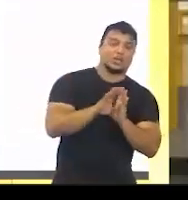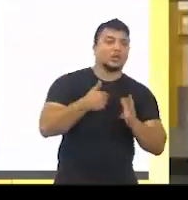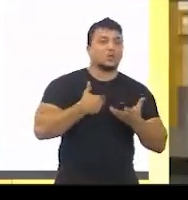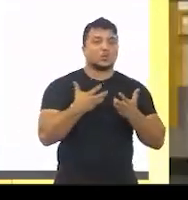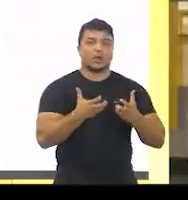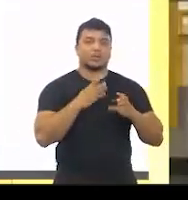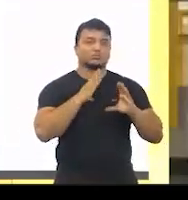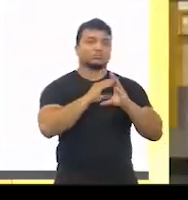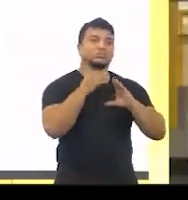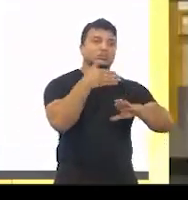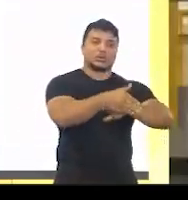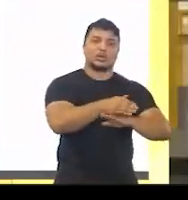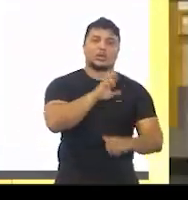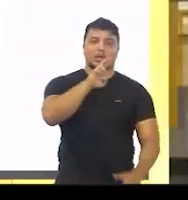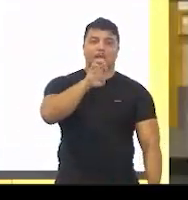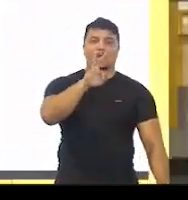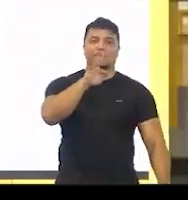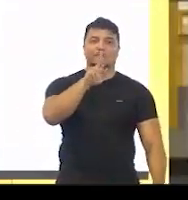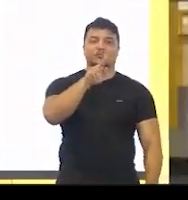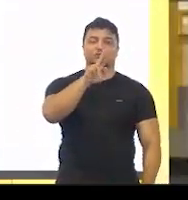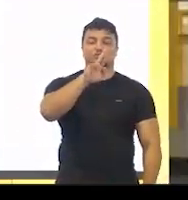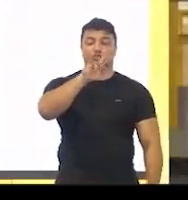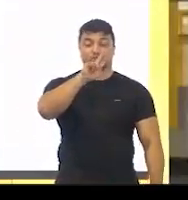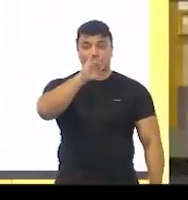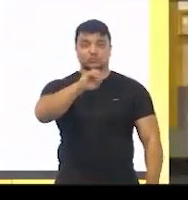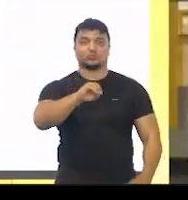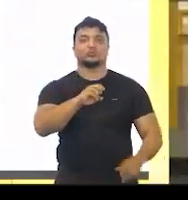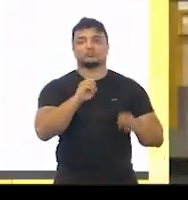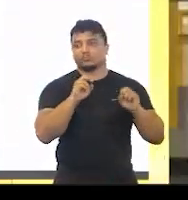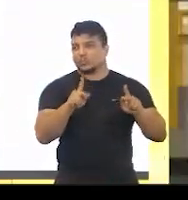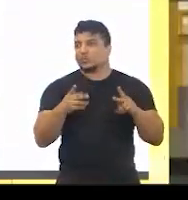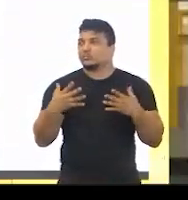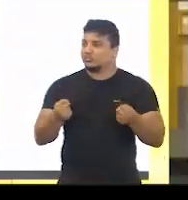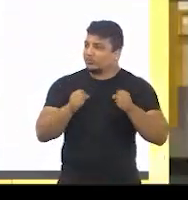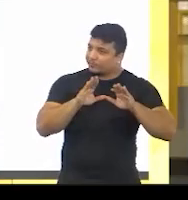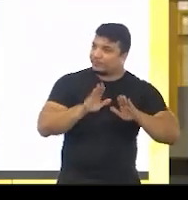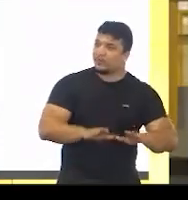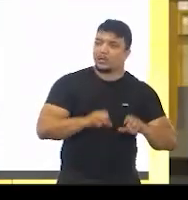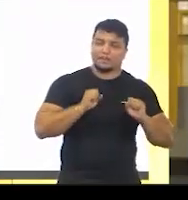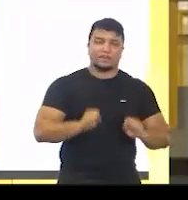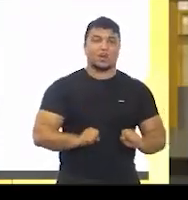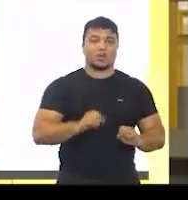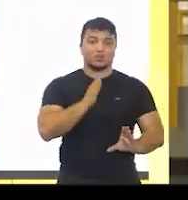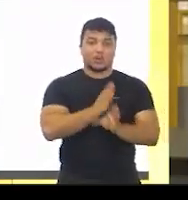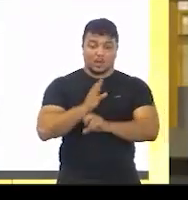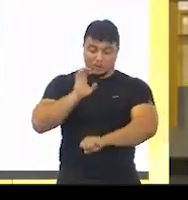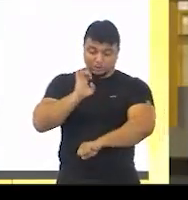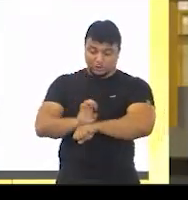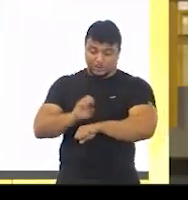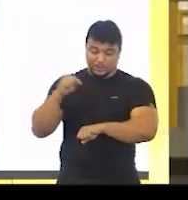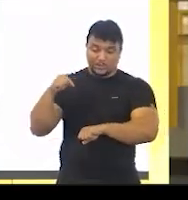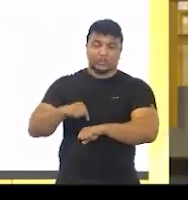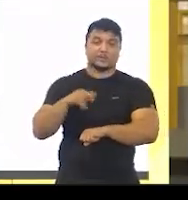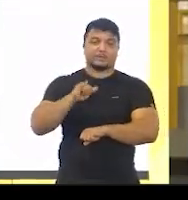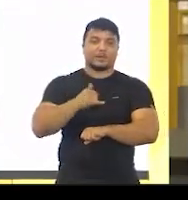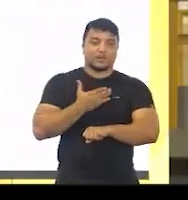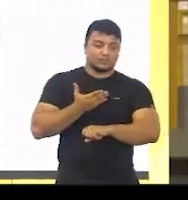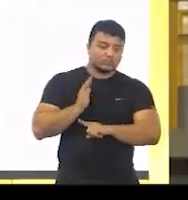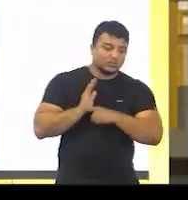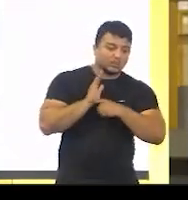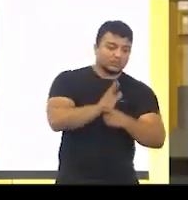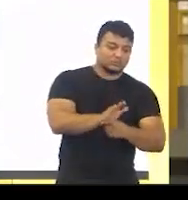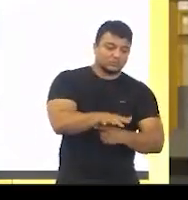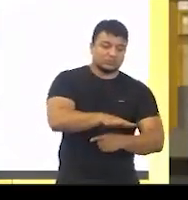eu quero refúgio aqui. E aí o país diz, beleza, fique aqui que o Estado vai